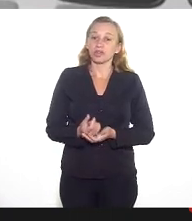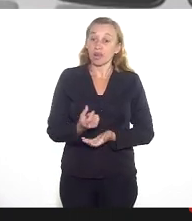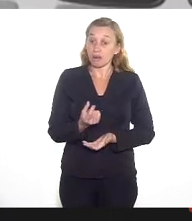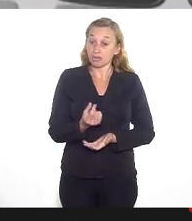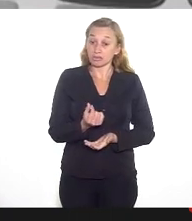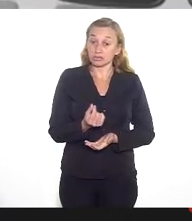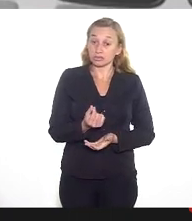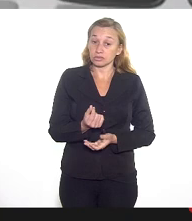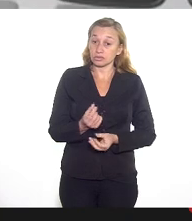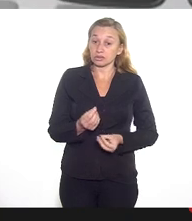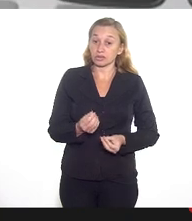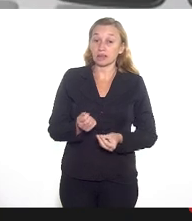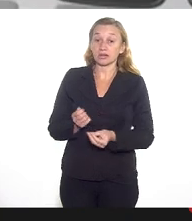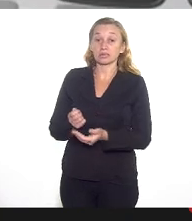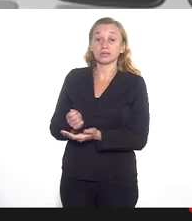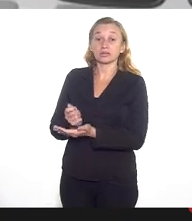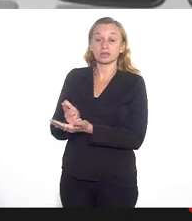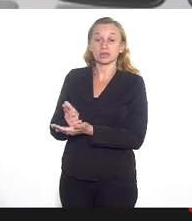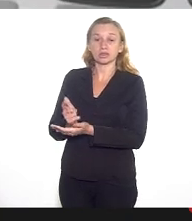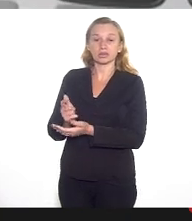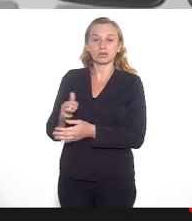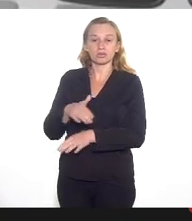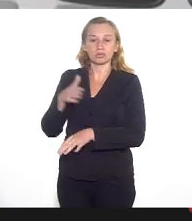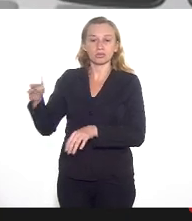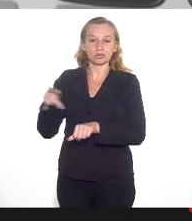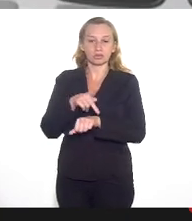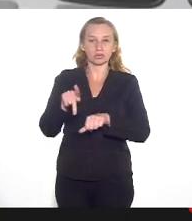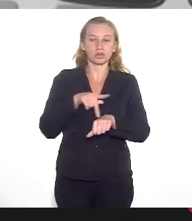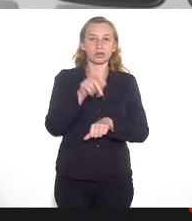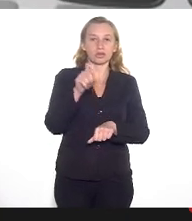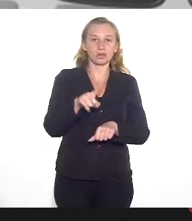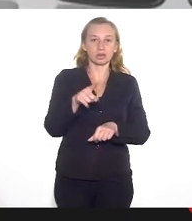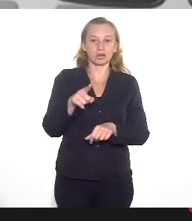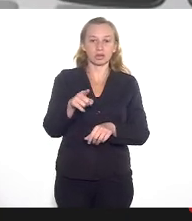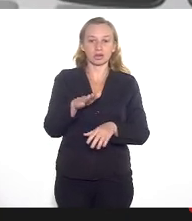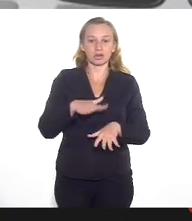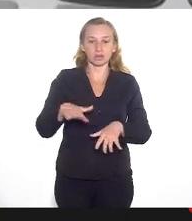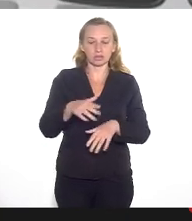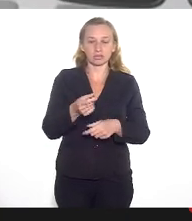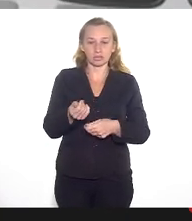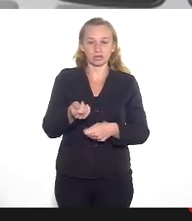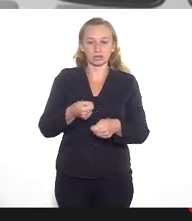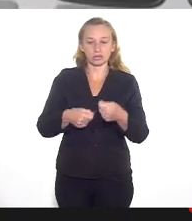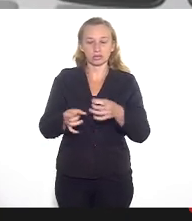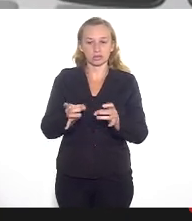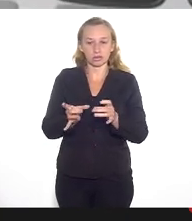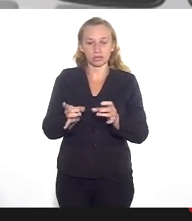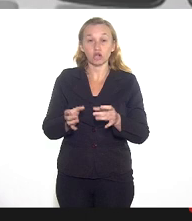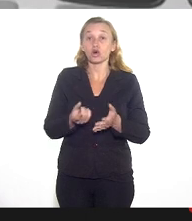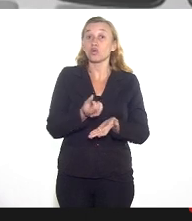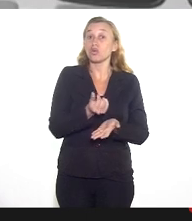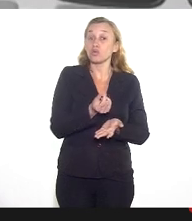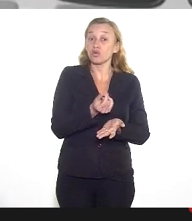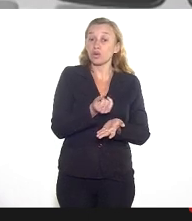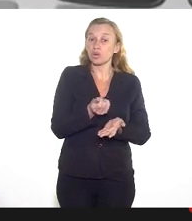taxa de afretamento, ela é condição de mercado. Então, os custos incrementais da obra,